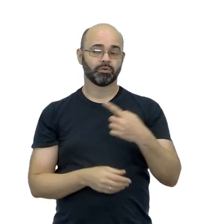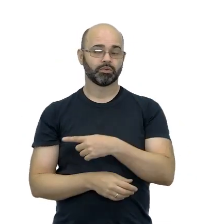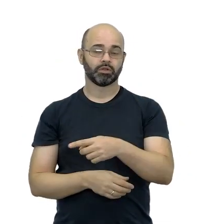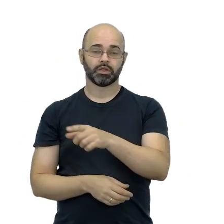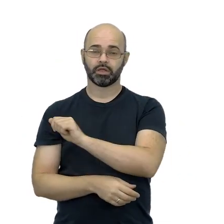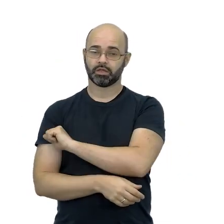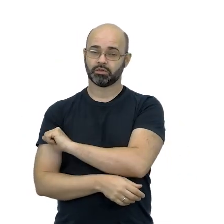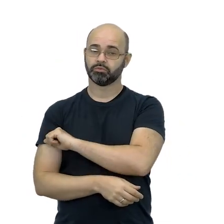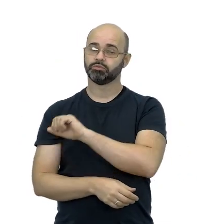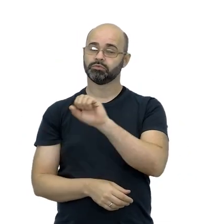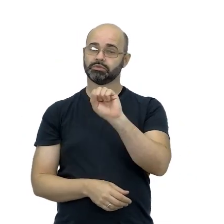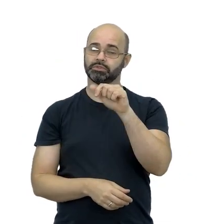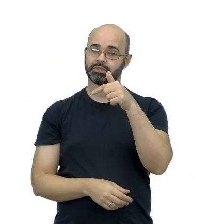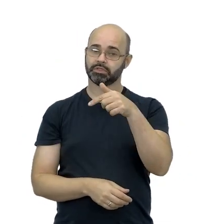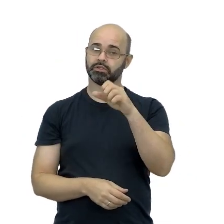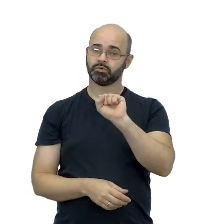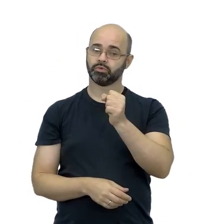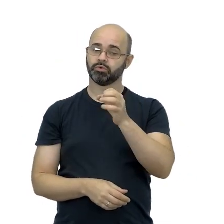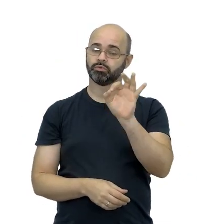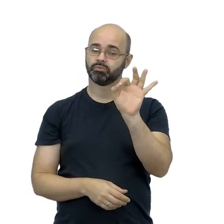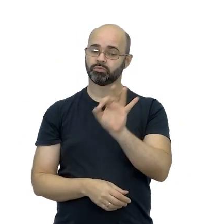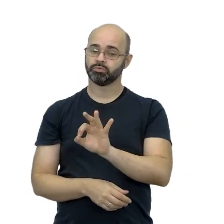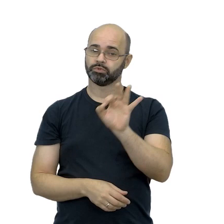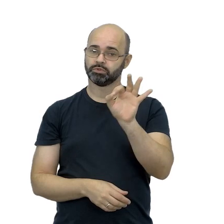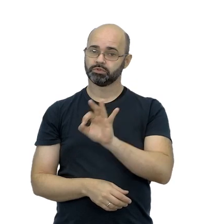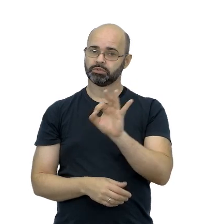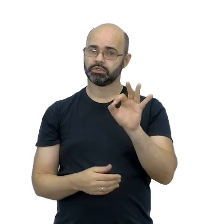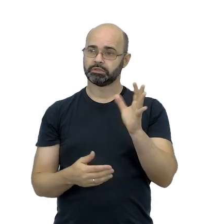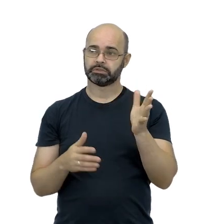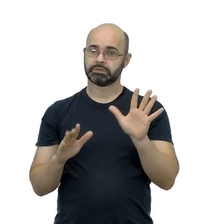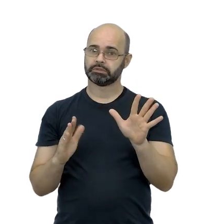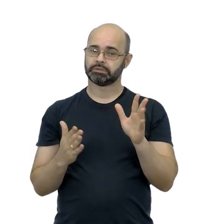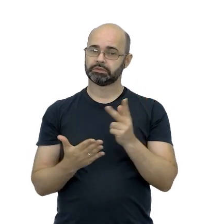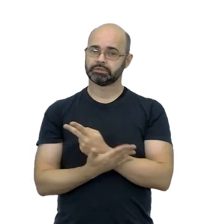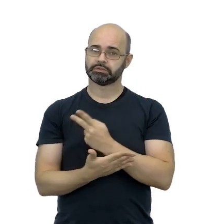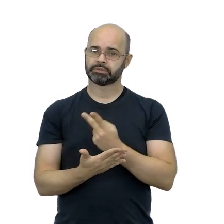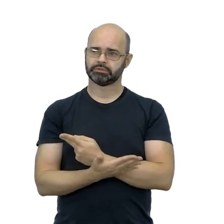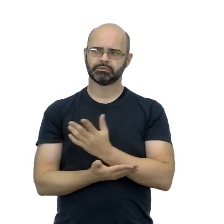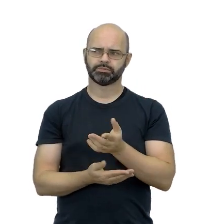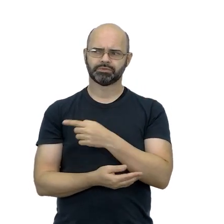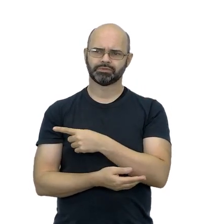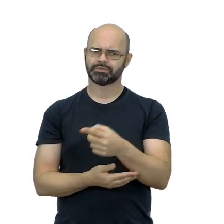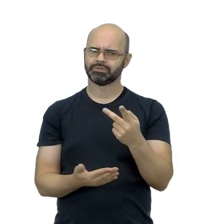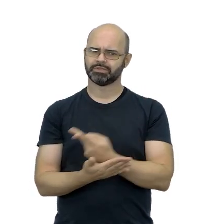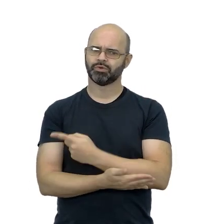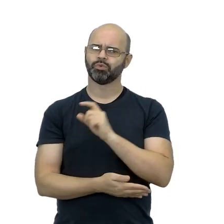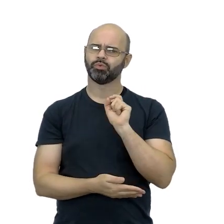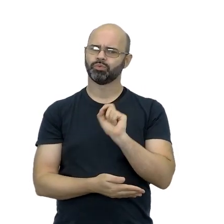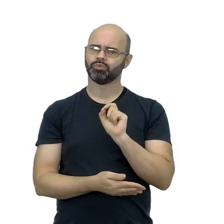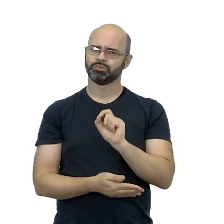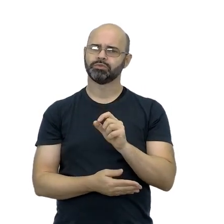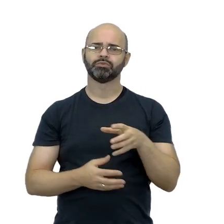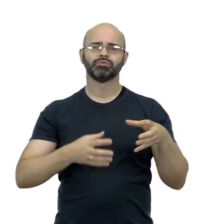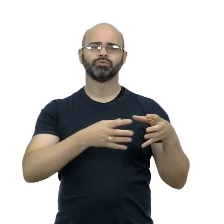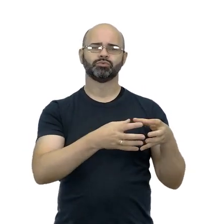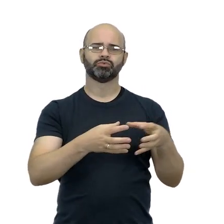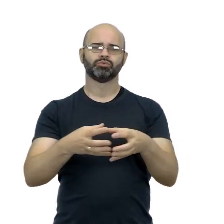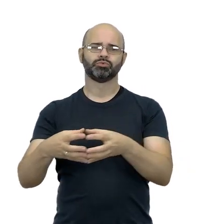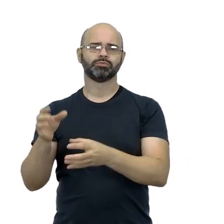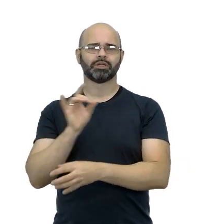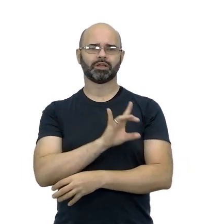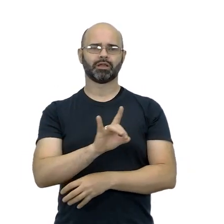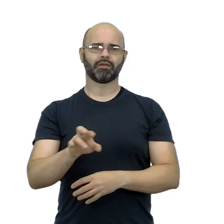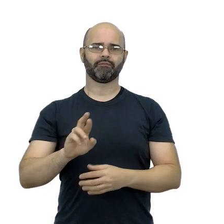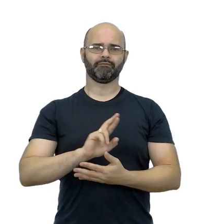têm 78% dos nossos estudantes erraram essa questão. Por que será que eles erraram? Cada turma é diferente uma da outra.